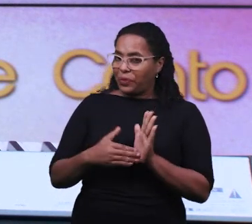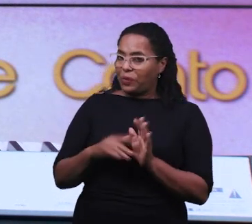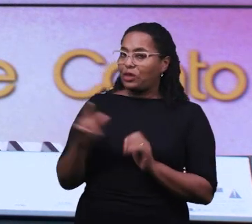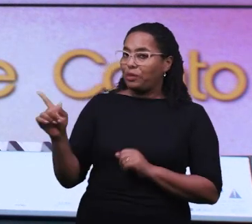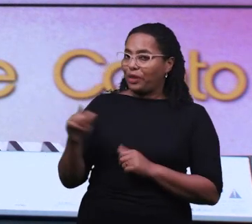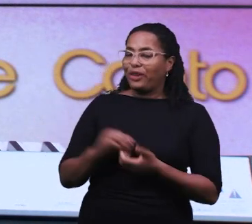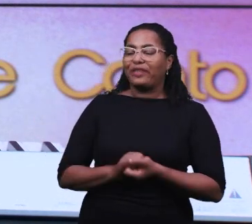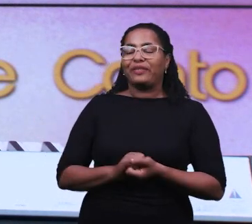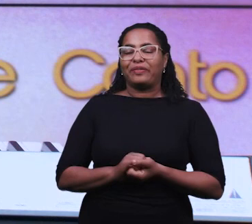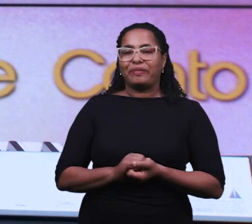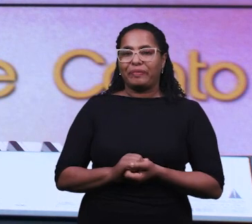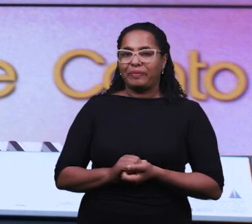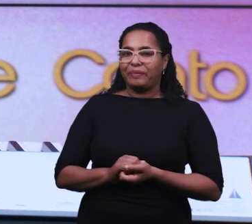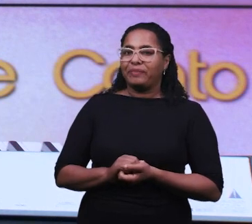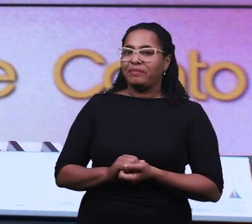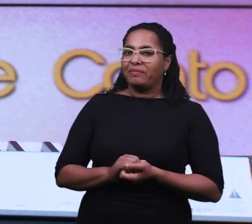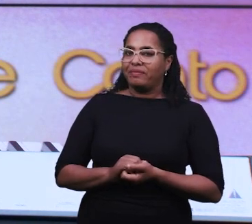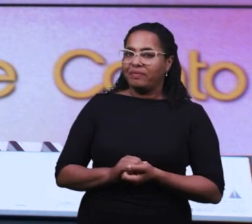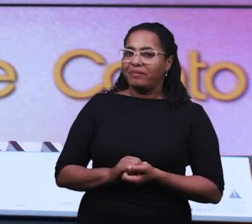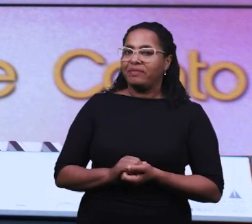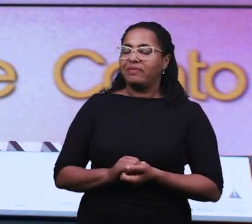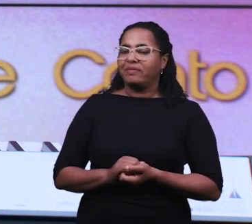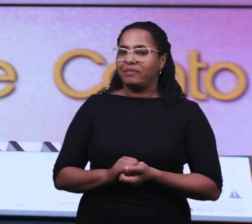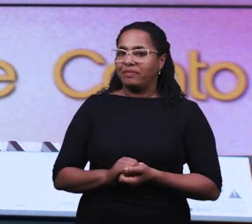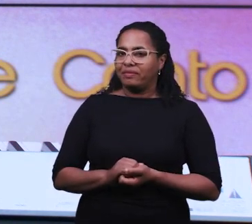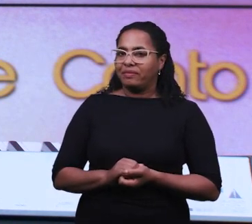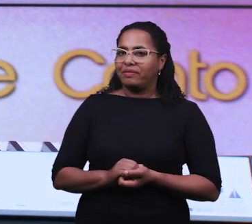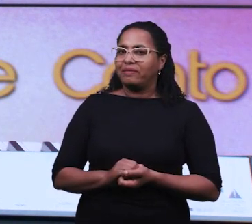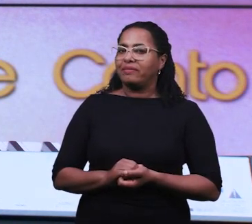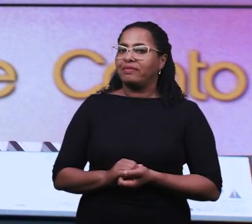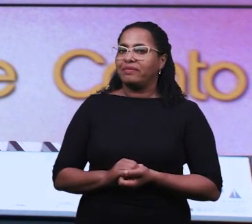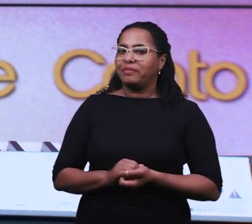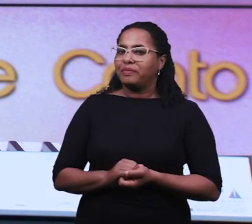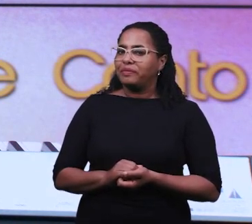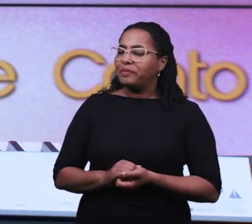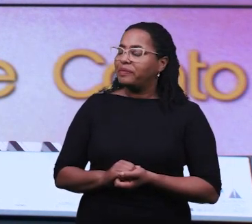Último. Inspirou. I, E,